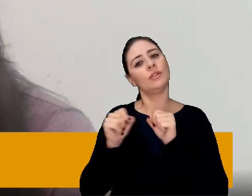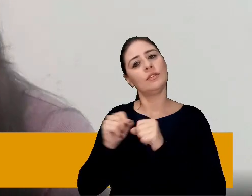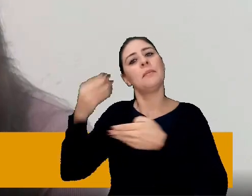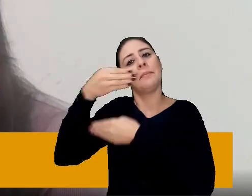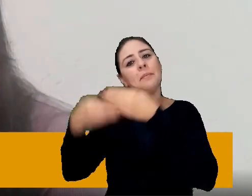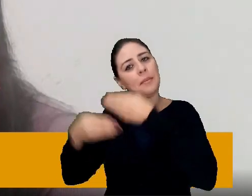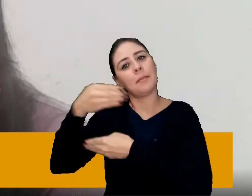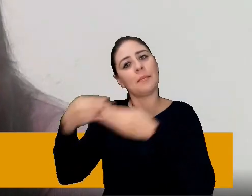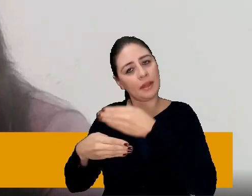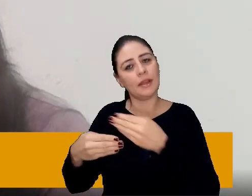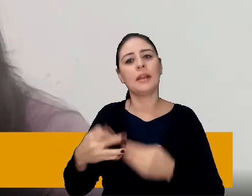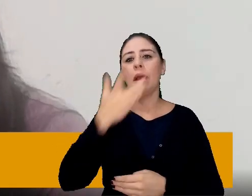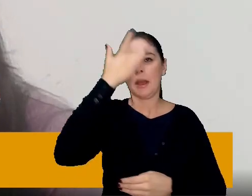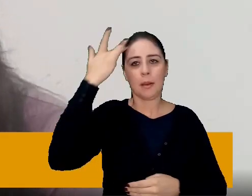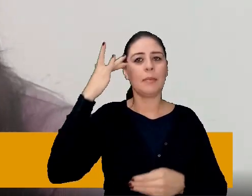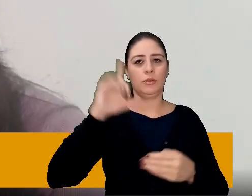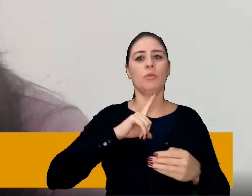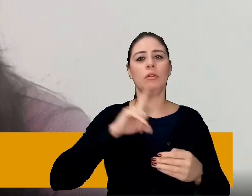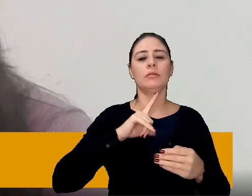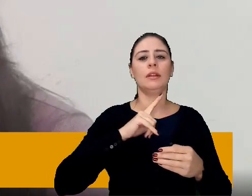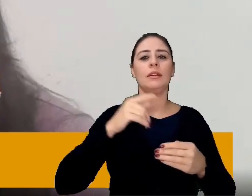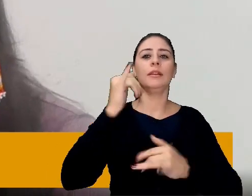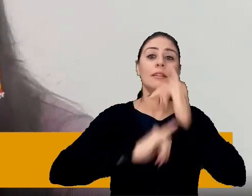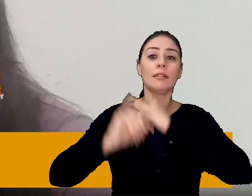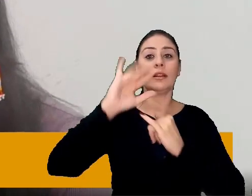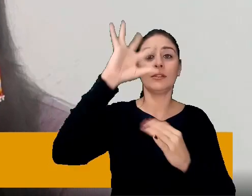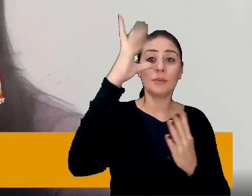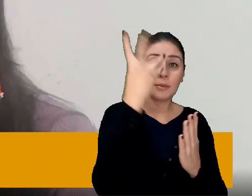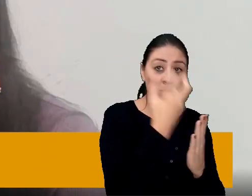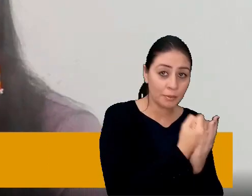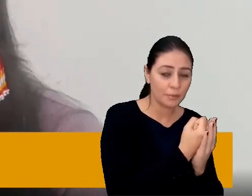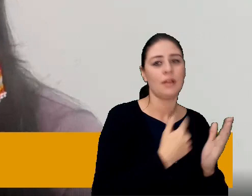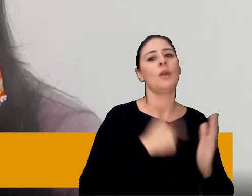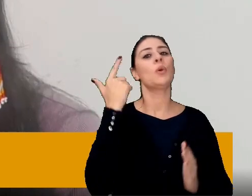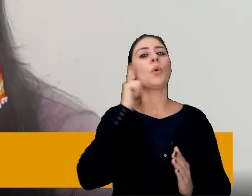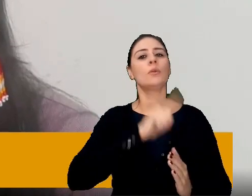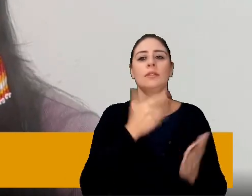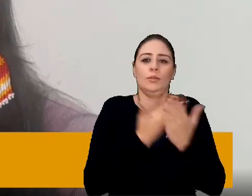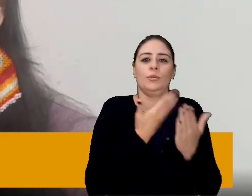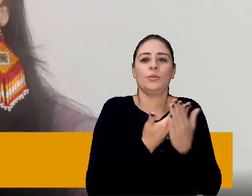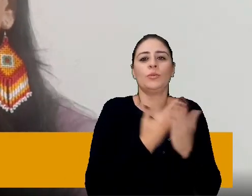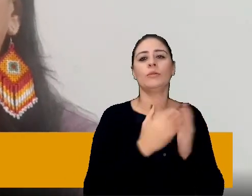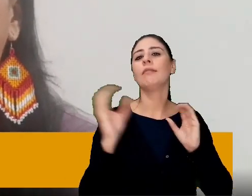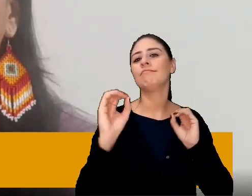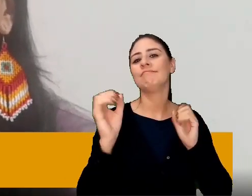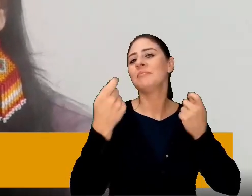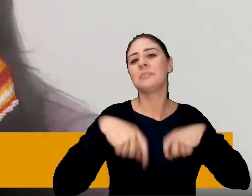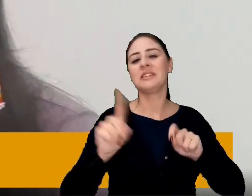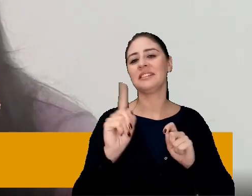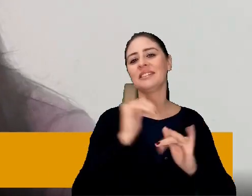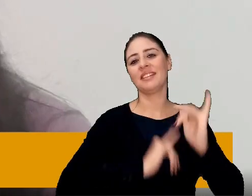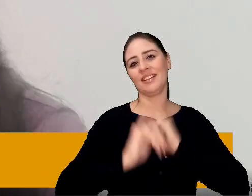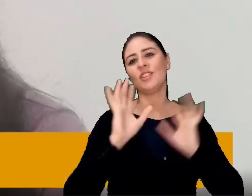escola, então a gente fez pequenos slides e a pessoa vai lá e baixa naquela rede, depois volta para casa e